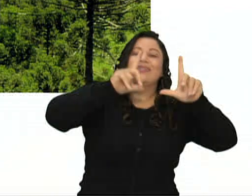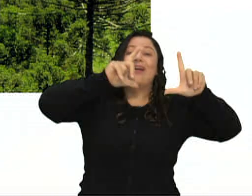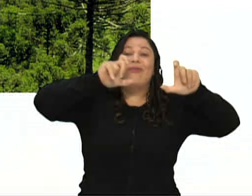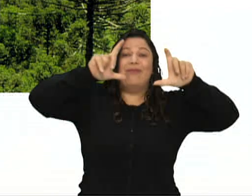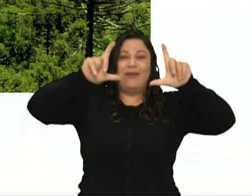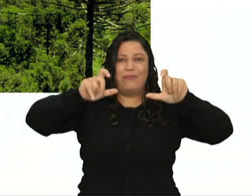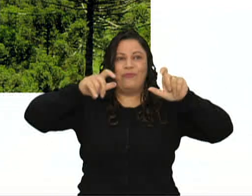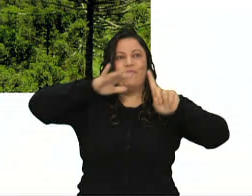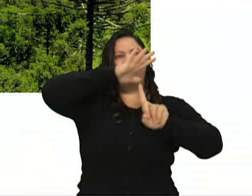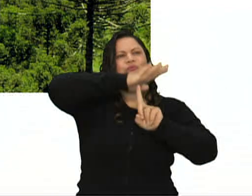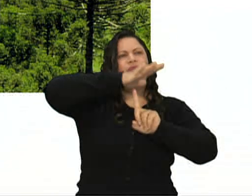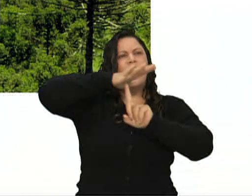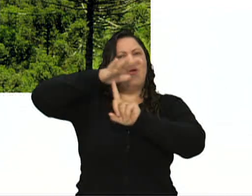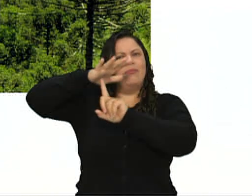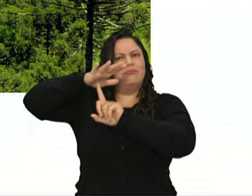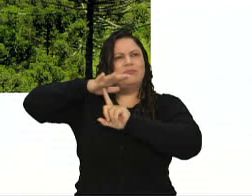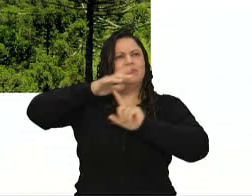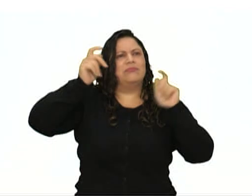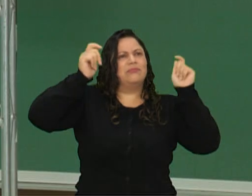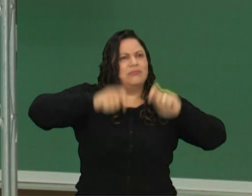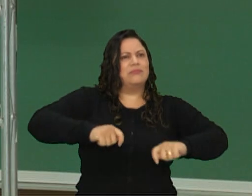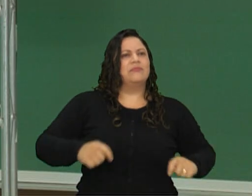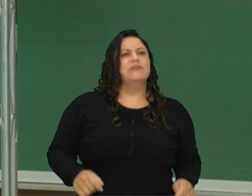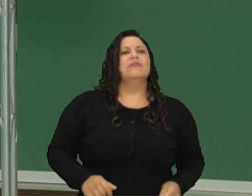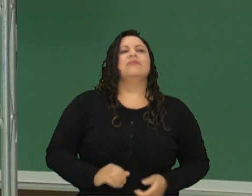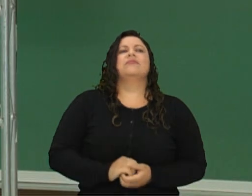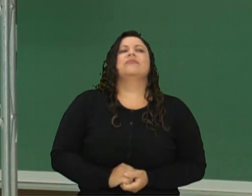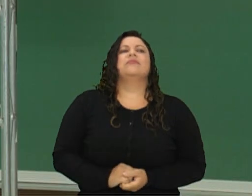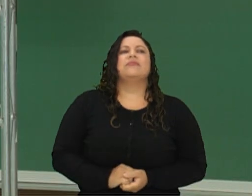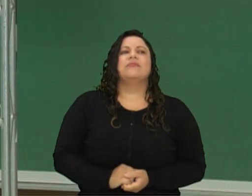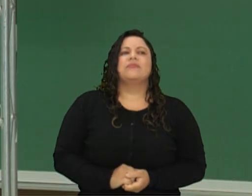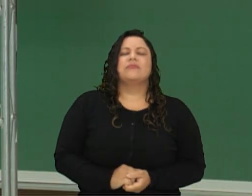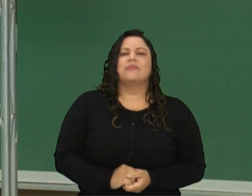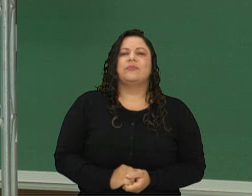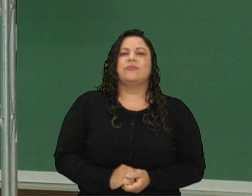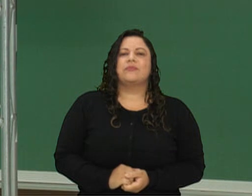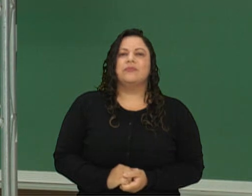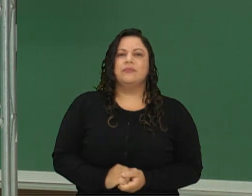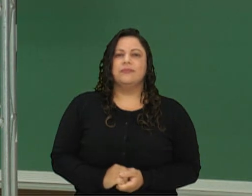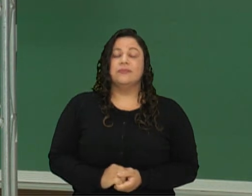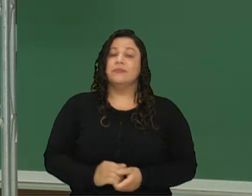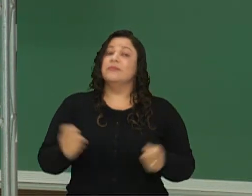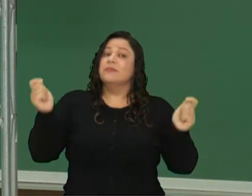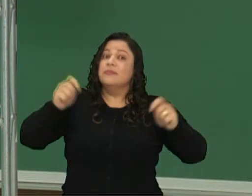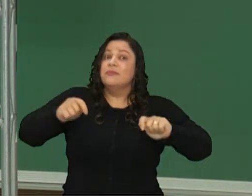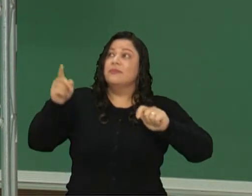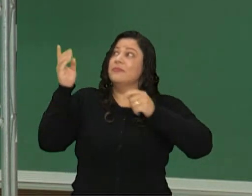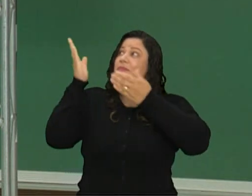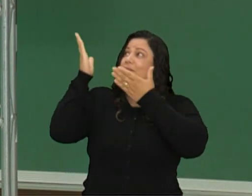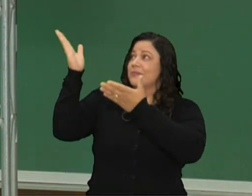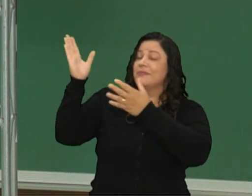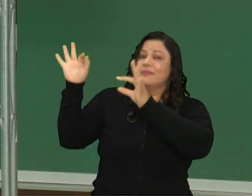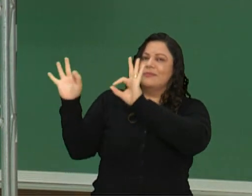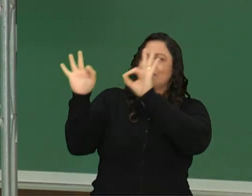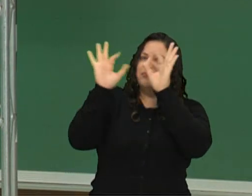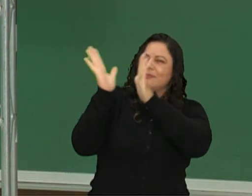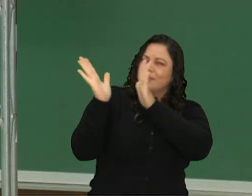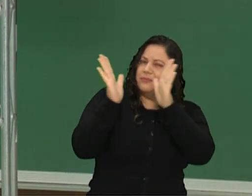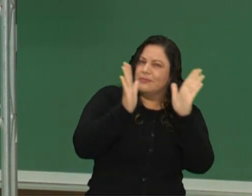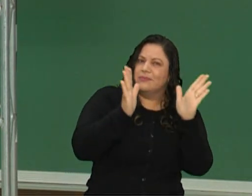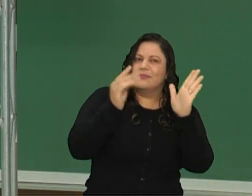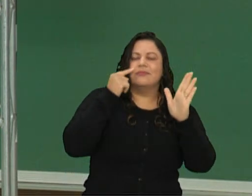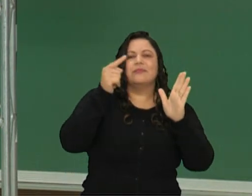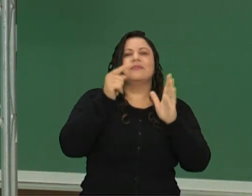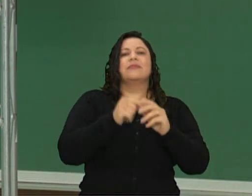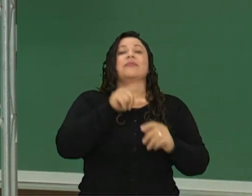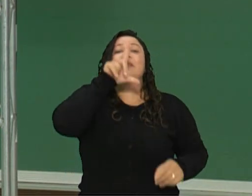Proto-G, Xoklen, Kaigang e Guarani. Bom, aí nós temos então a gralha azul. A gralha